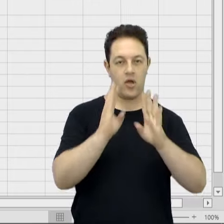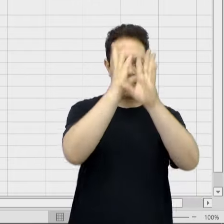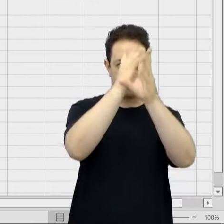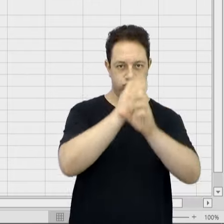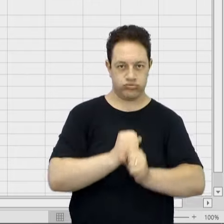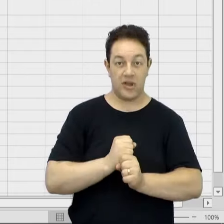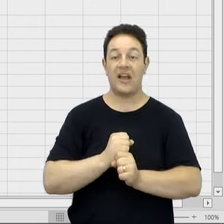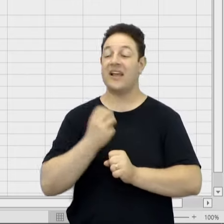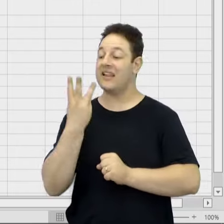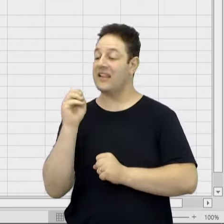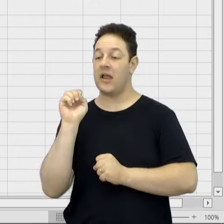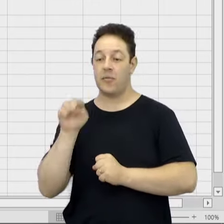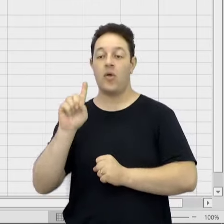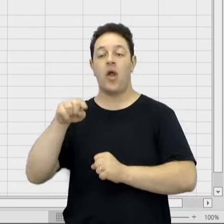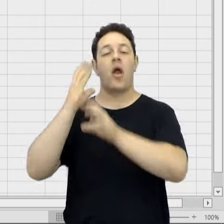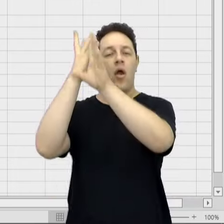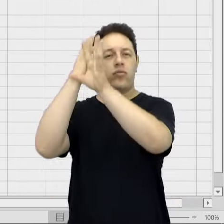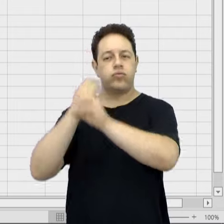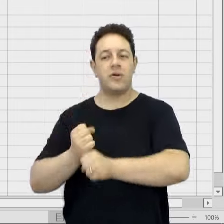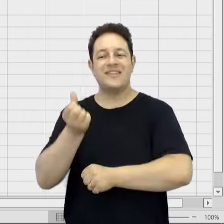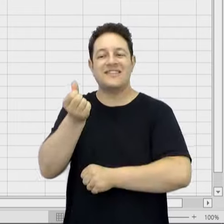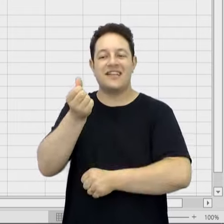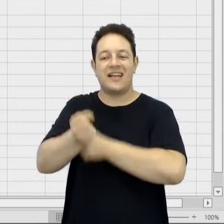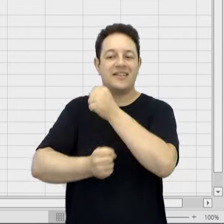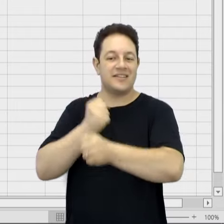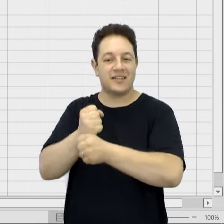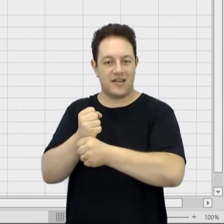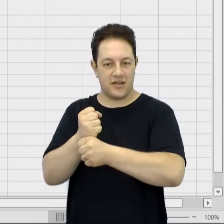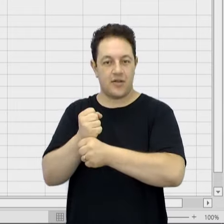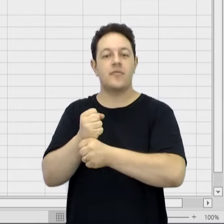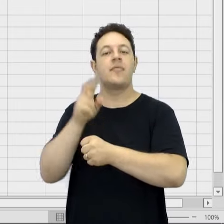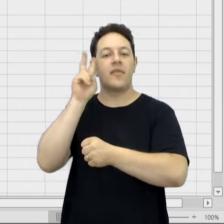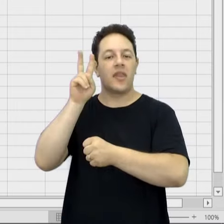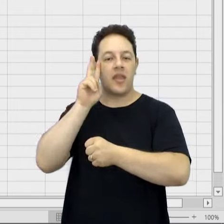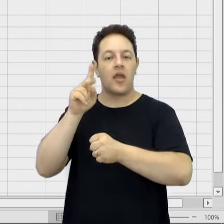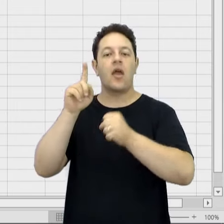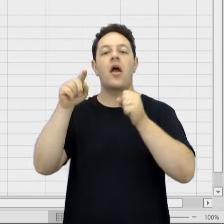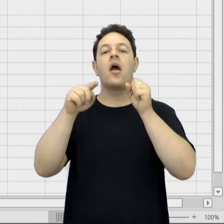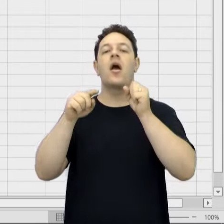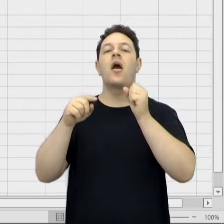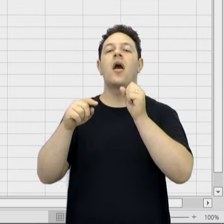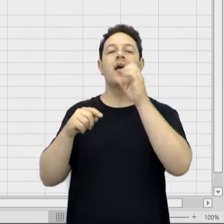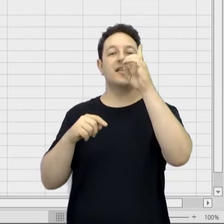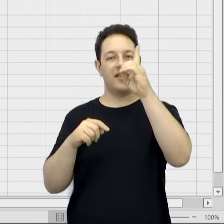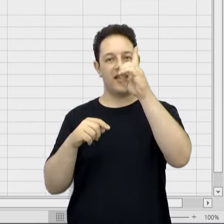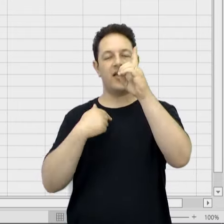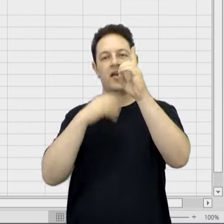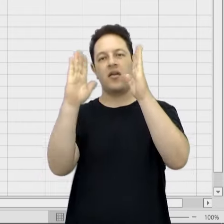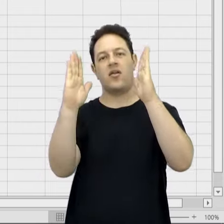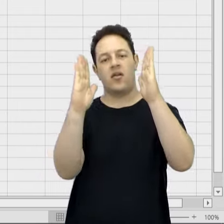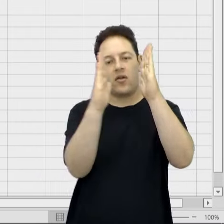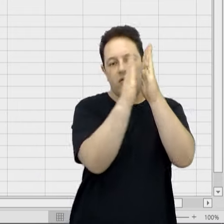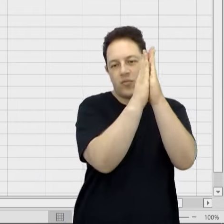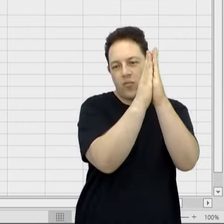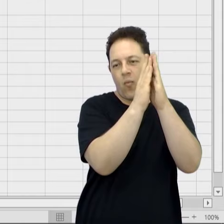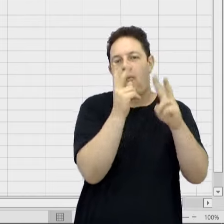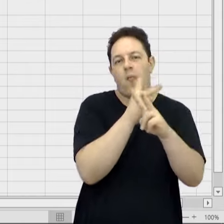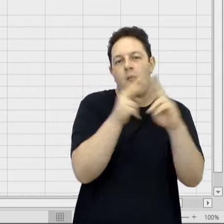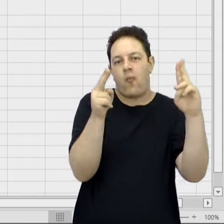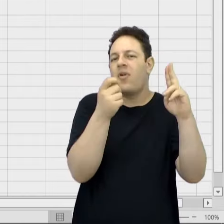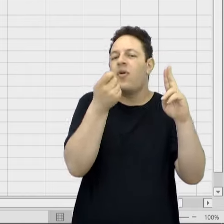e 30 mil o total. Que eu fiz? Eu ocultei a coluna D, porque só tem dois valores, ela